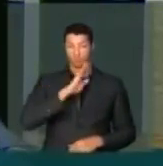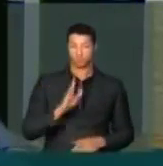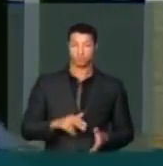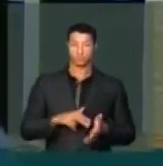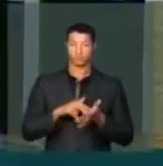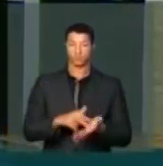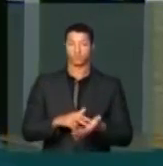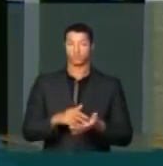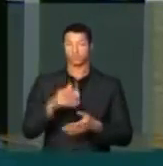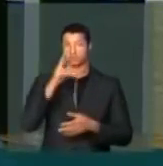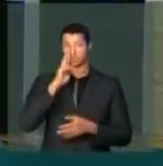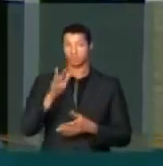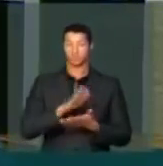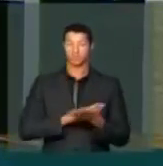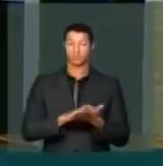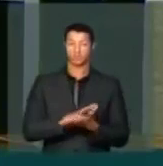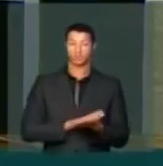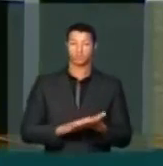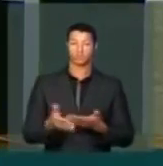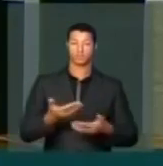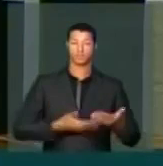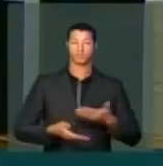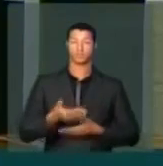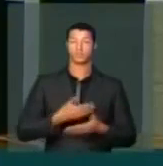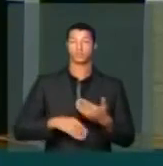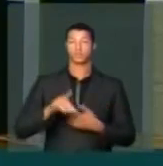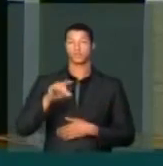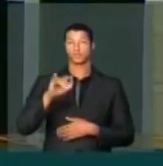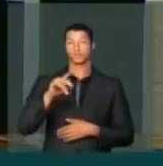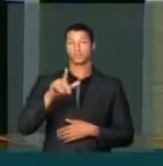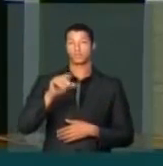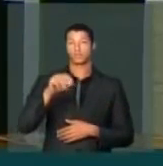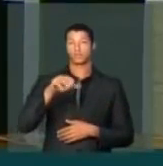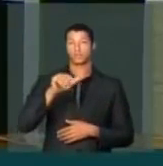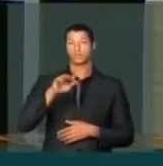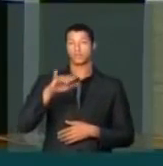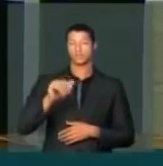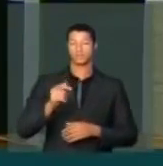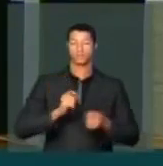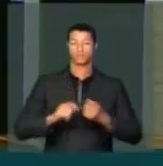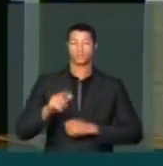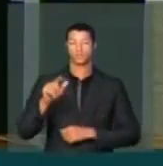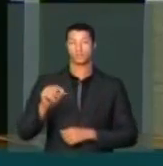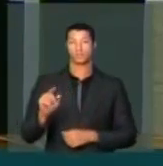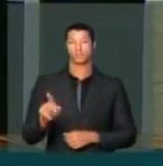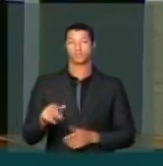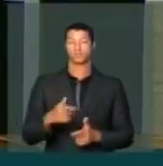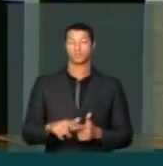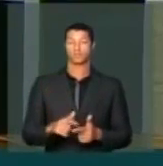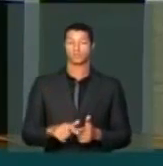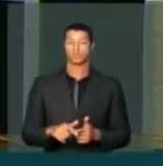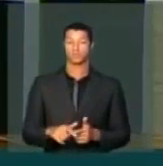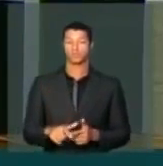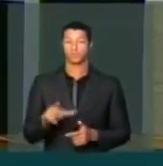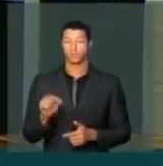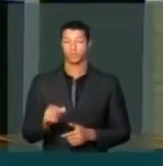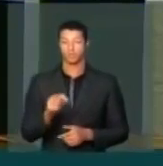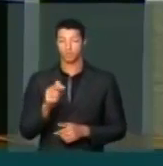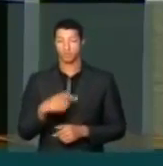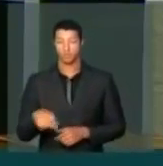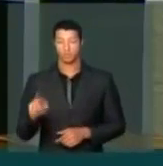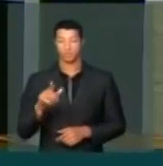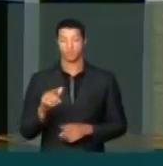mantém, sem restrições, relações diplomáticas e comerciais. Essa é a questão. É